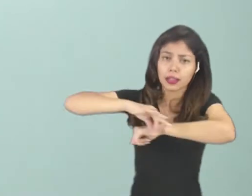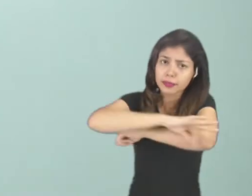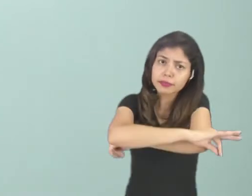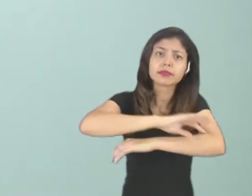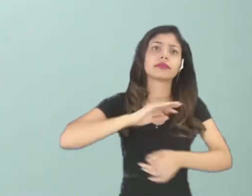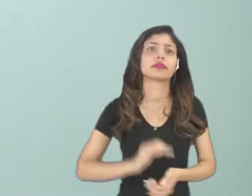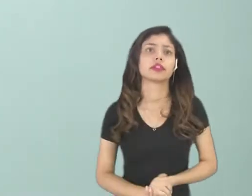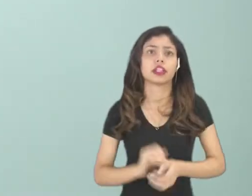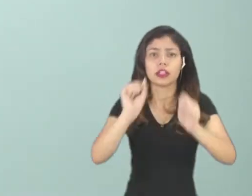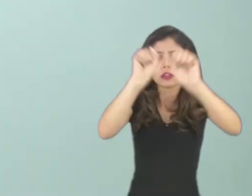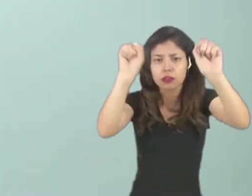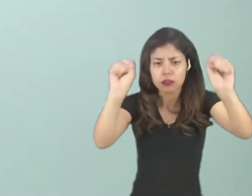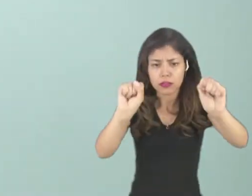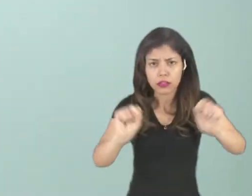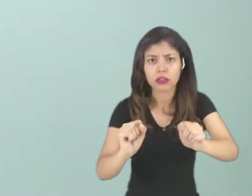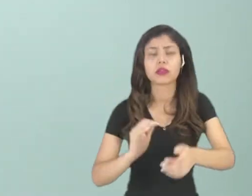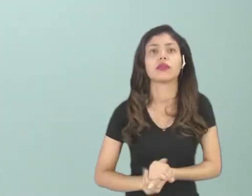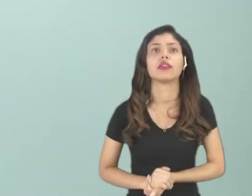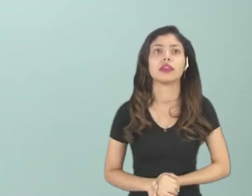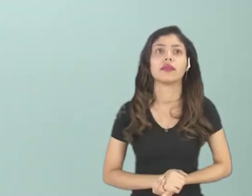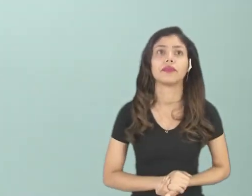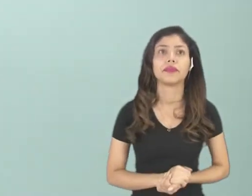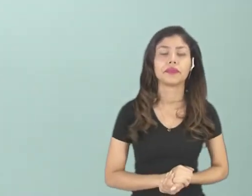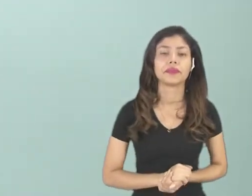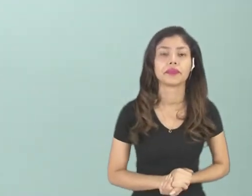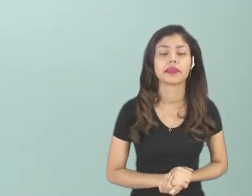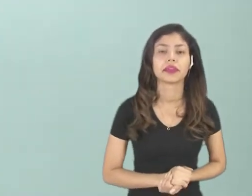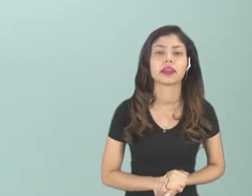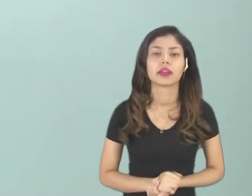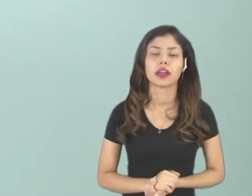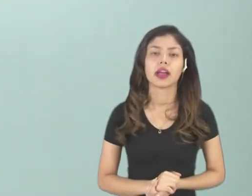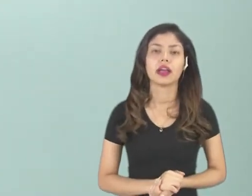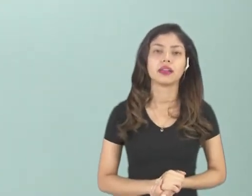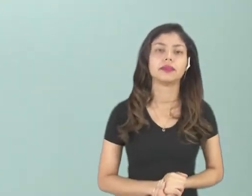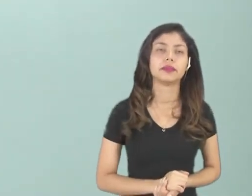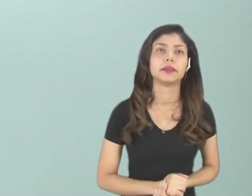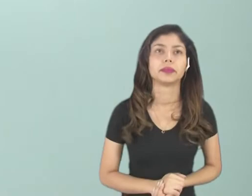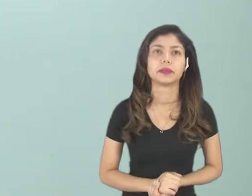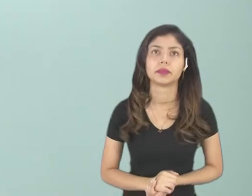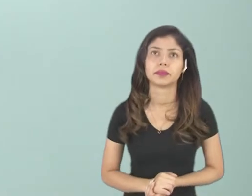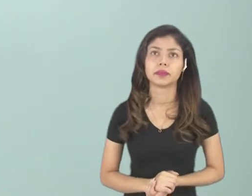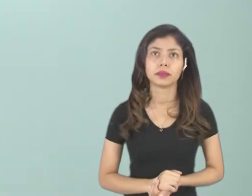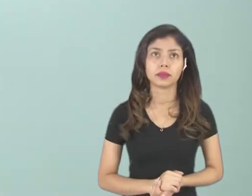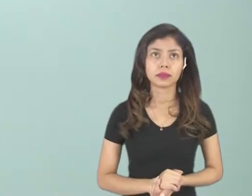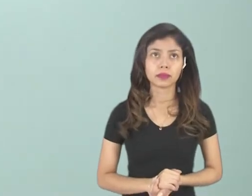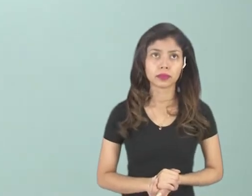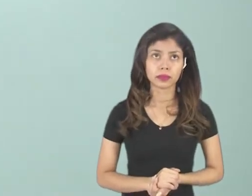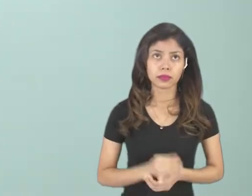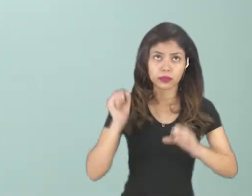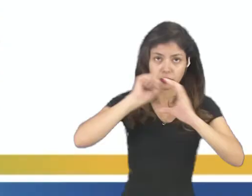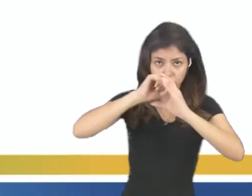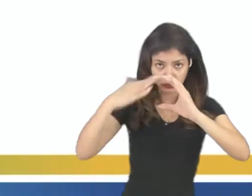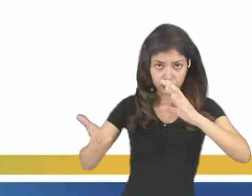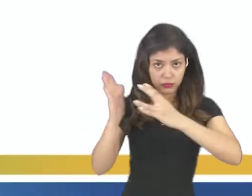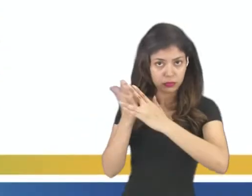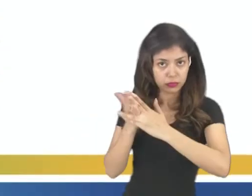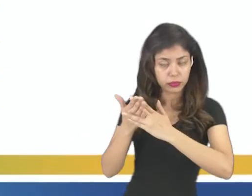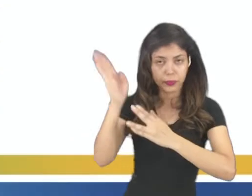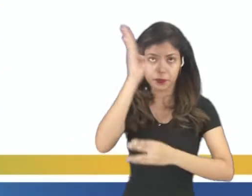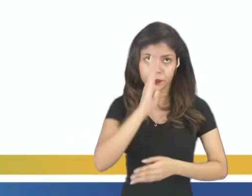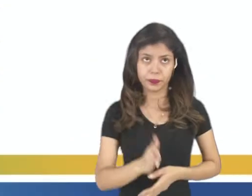grandes esculturas, tá bom? Então, ele vai ser sempre recorrente aqui. Vamos lá ver as características aqui do barroco no